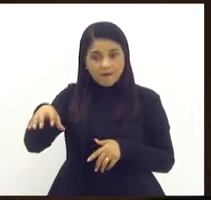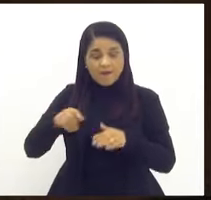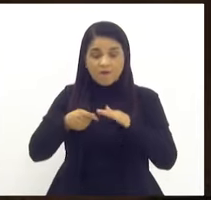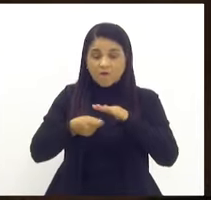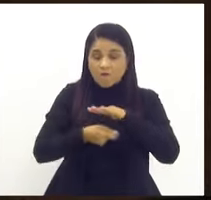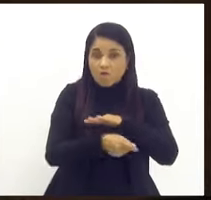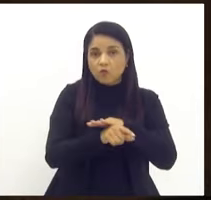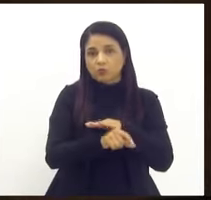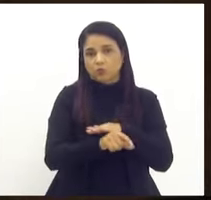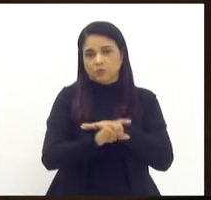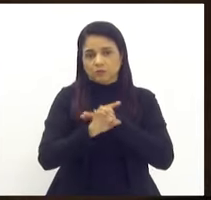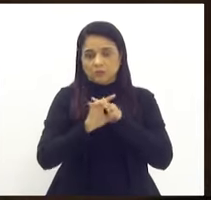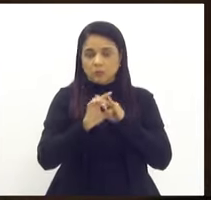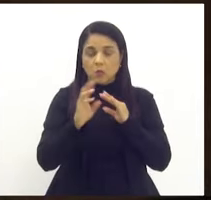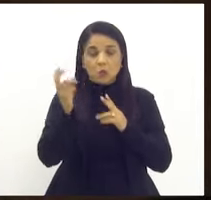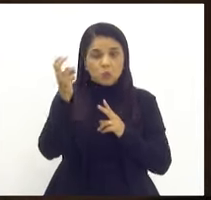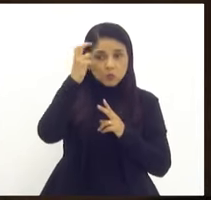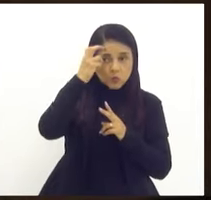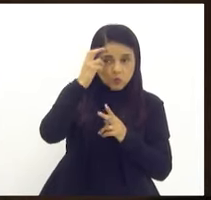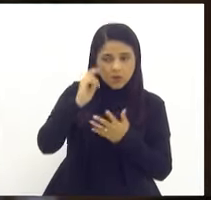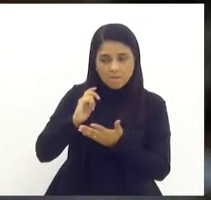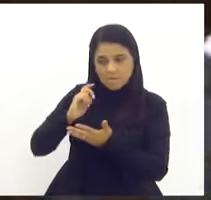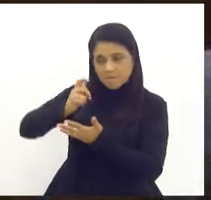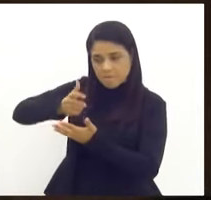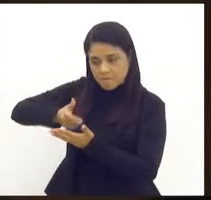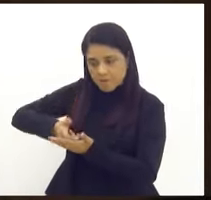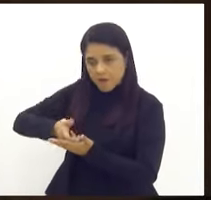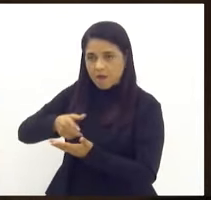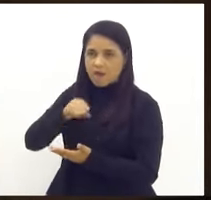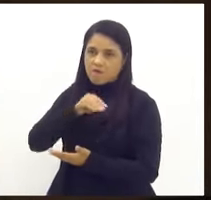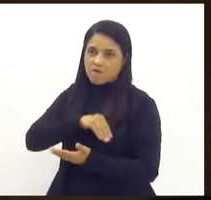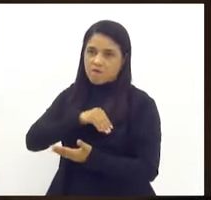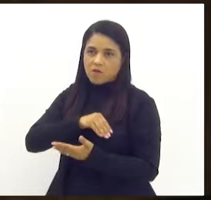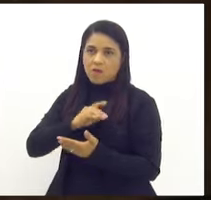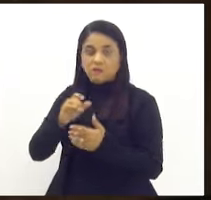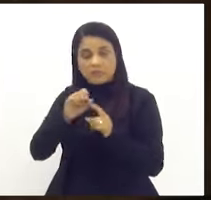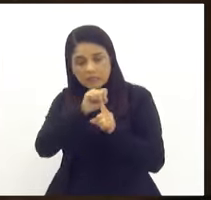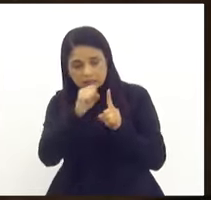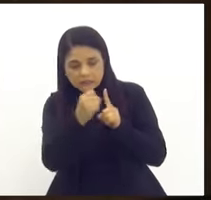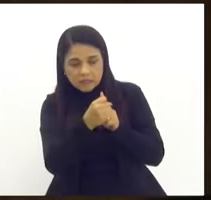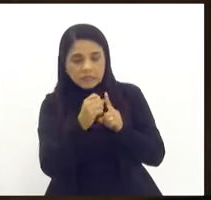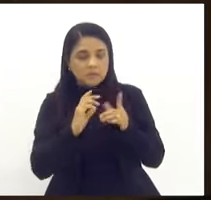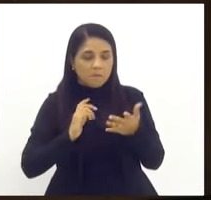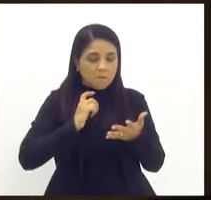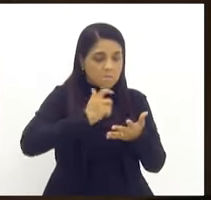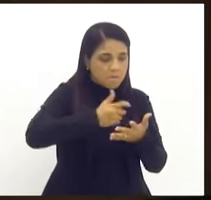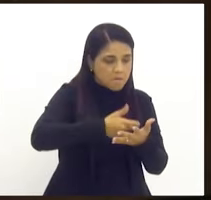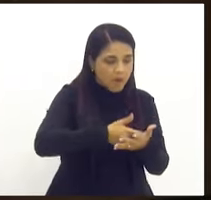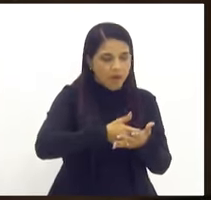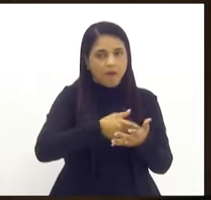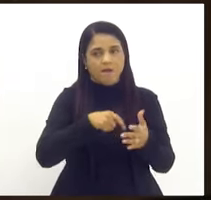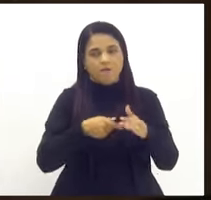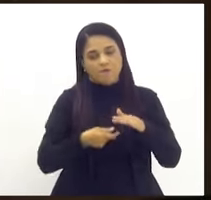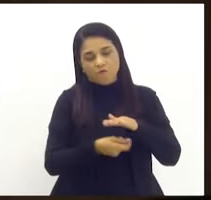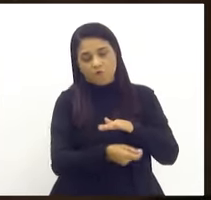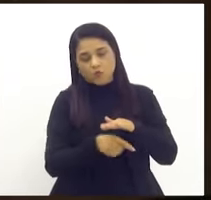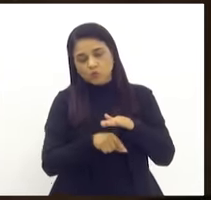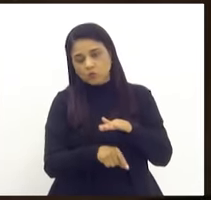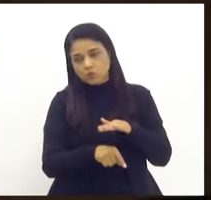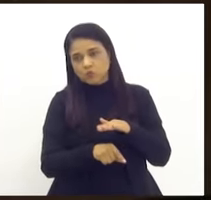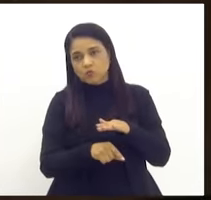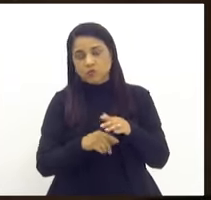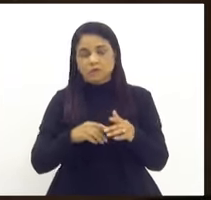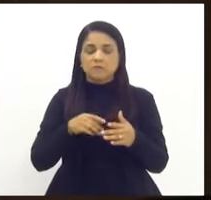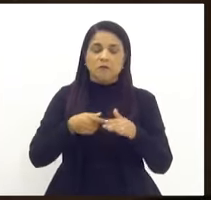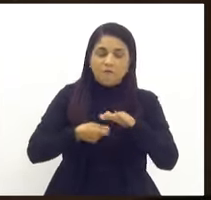especificamente se é na cultura funcionários da cultura se da Assistência assistência social tem fundo tem da